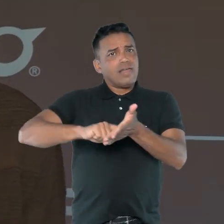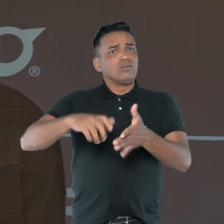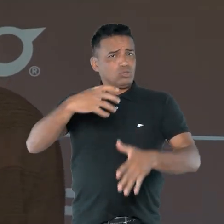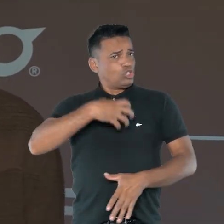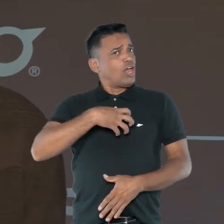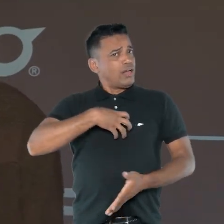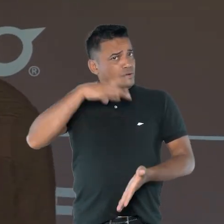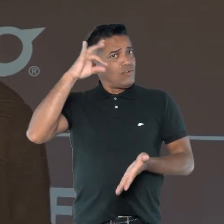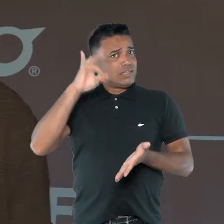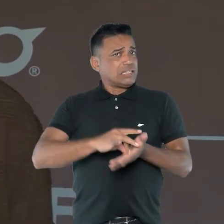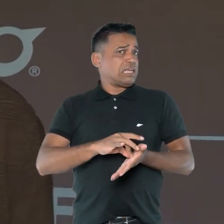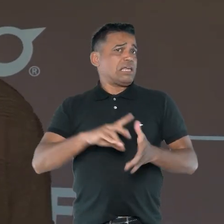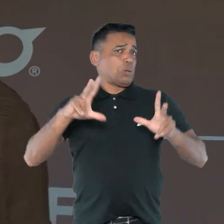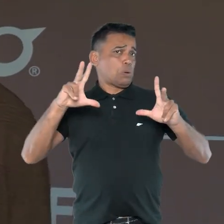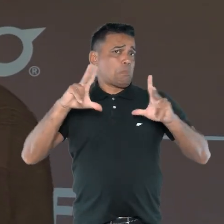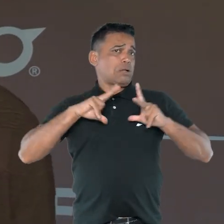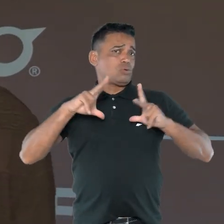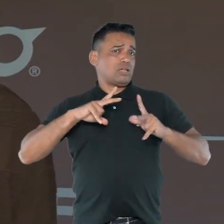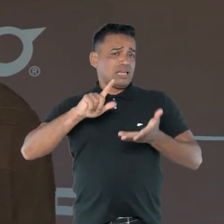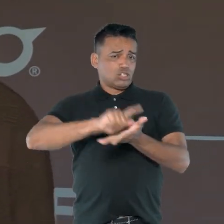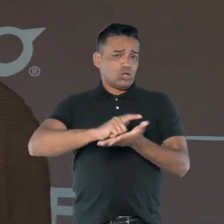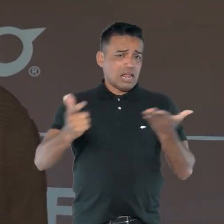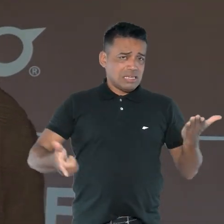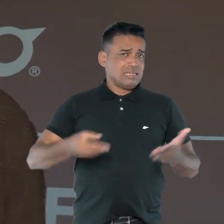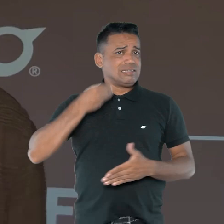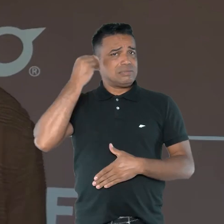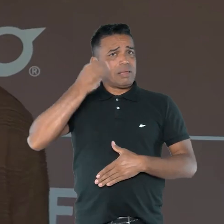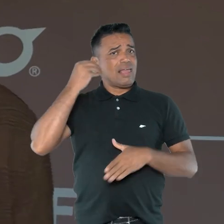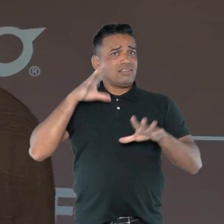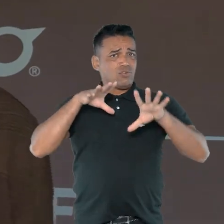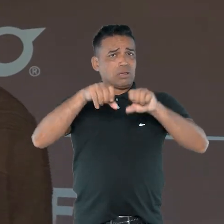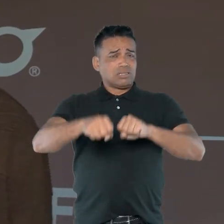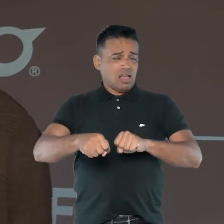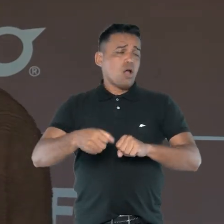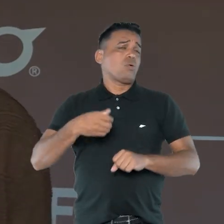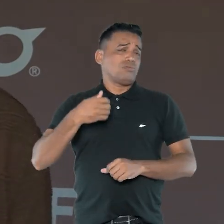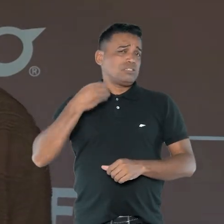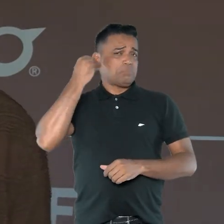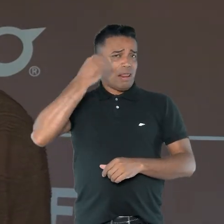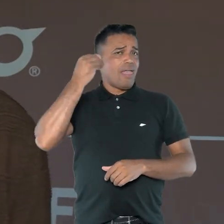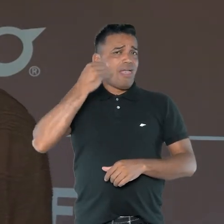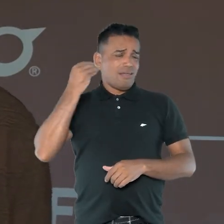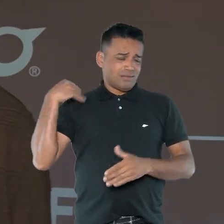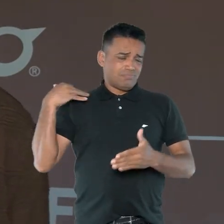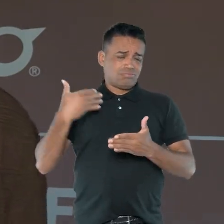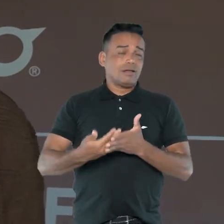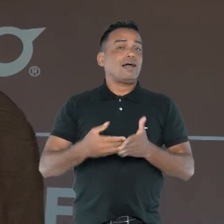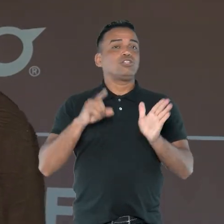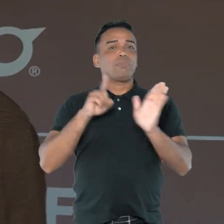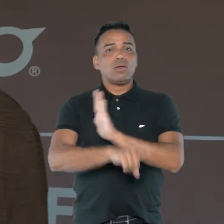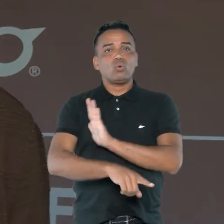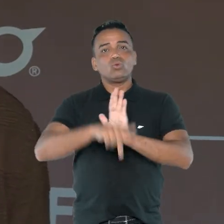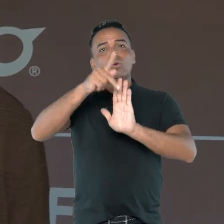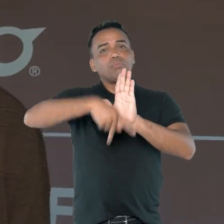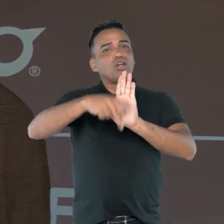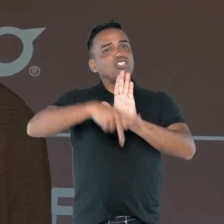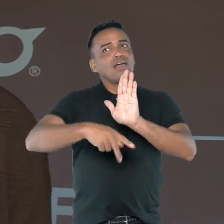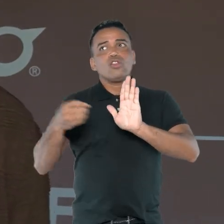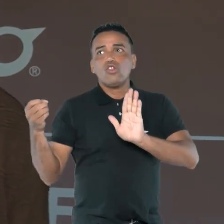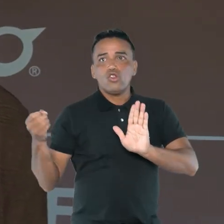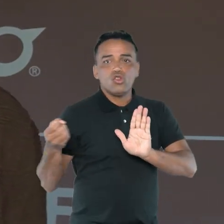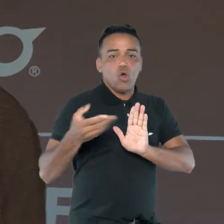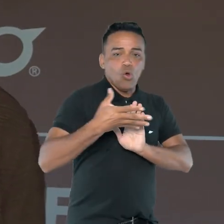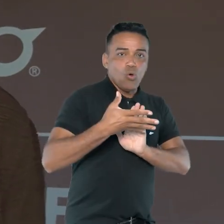estava escrevendo de modo muito verdadeiro, talvez pela própria particularidade de jornalista experiente que é, E aí eu te pergunto sobre os